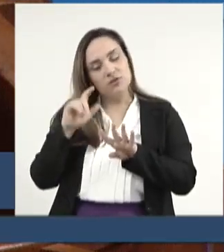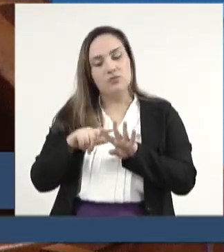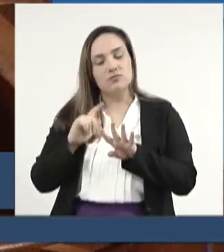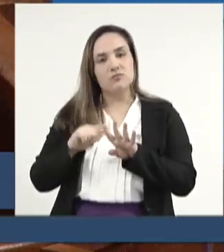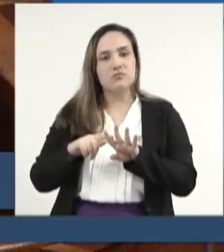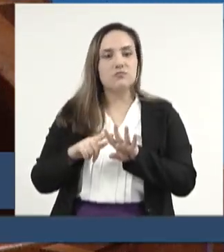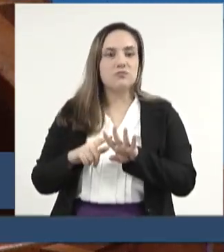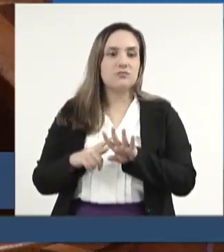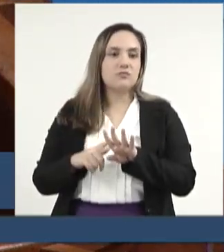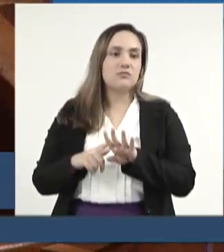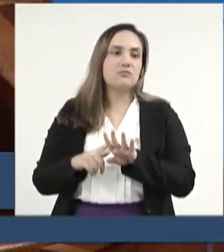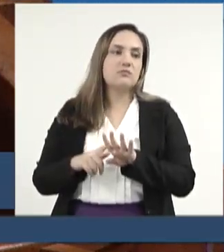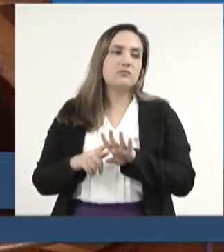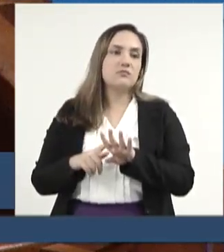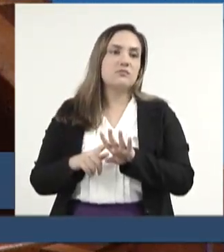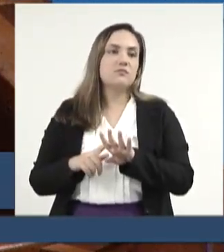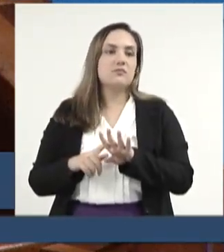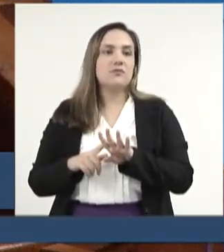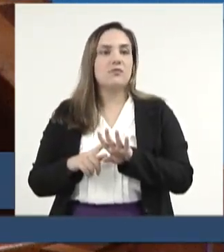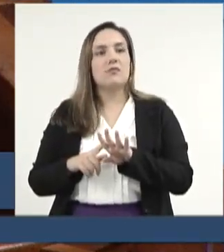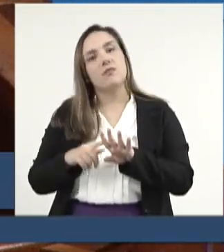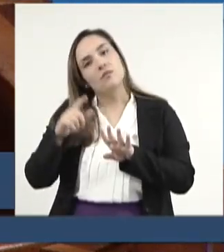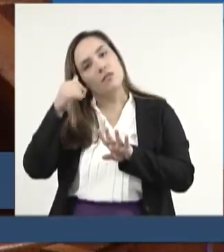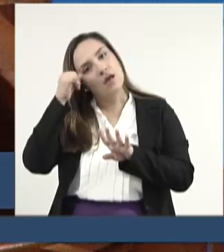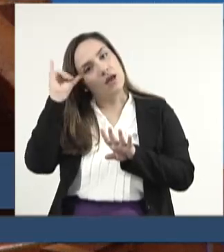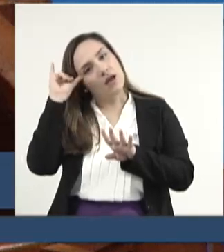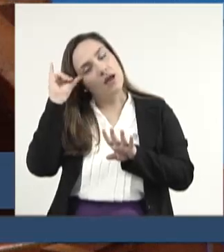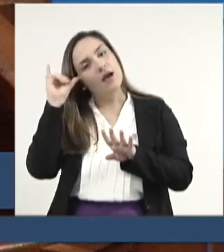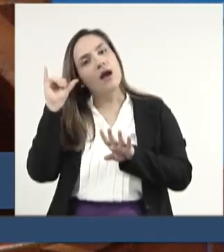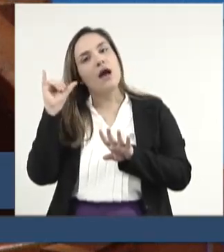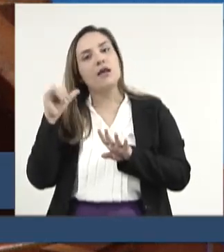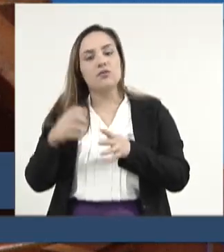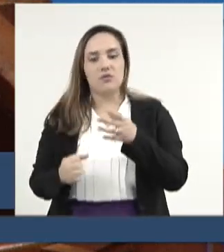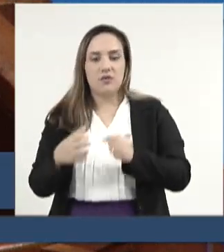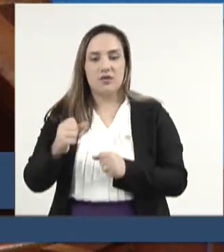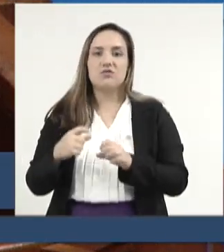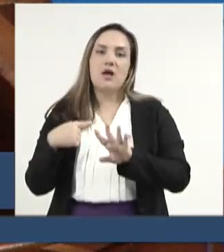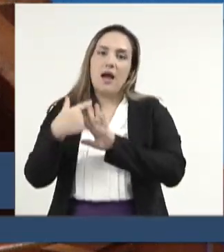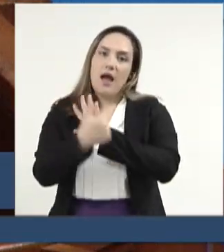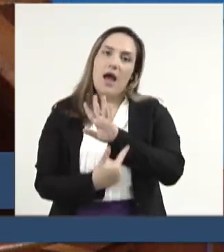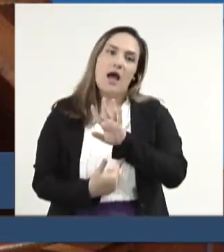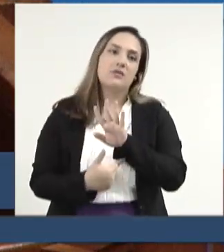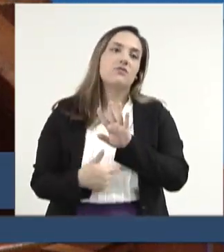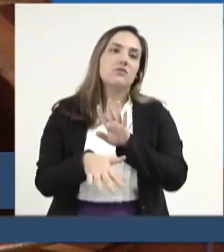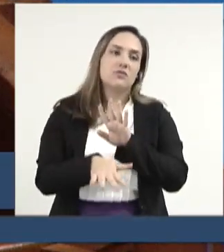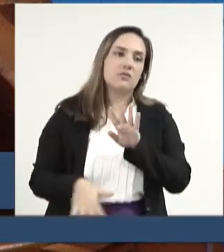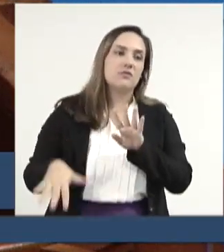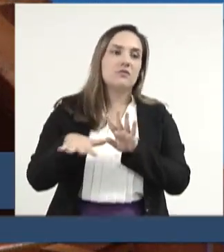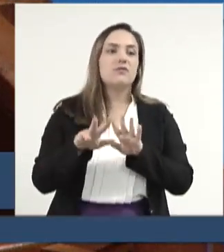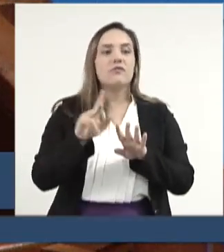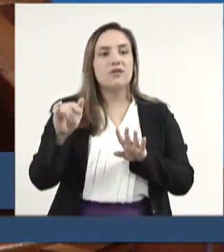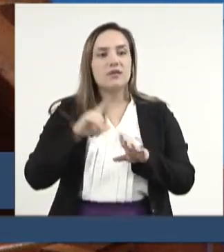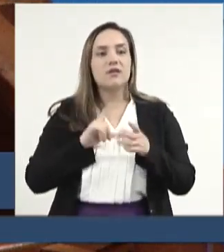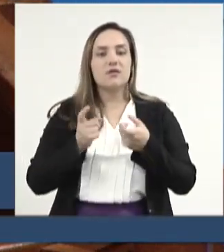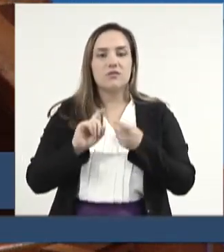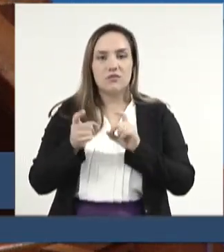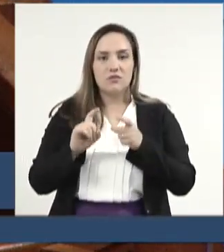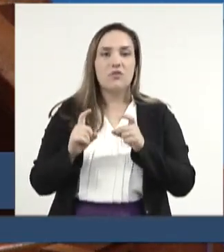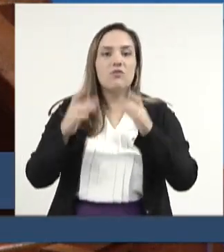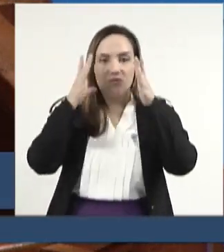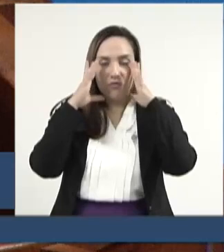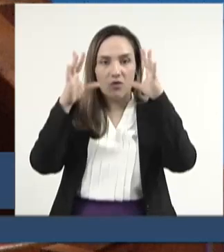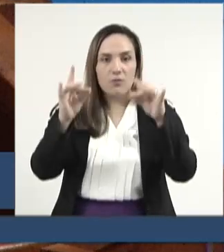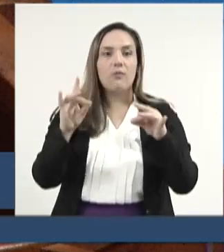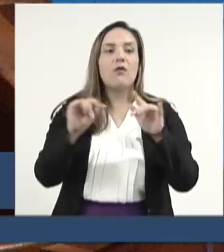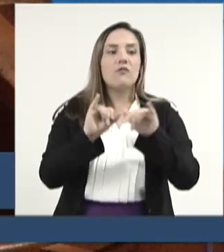e também para o gado leiteiro. São as 4 áreas que serão atendidas segundo a reunião e a informação oficial